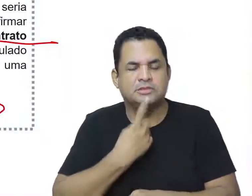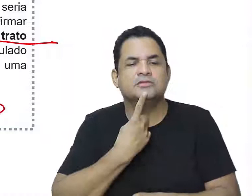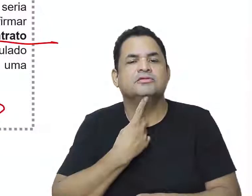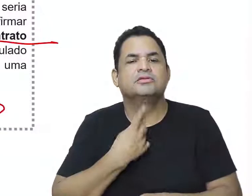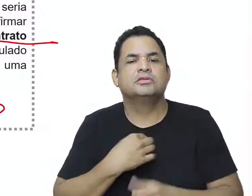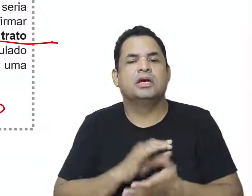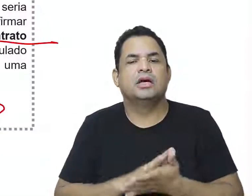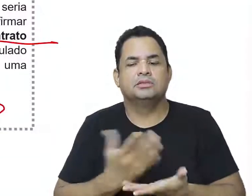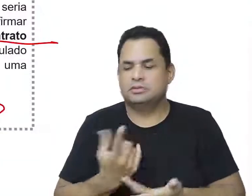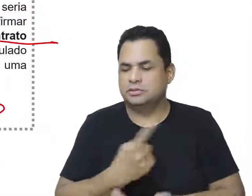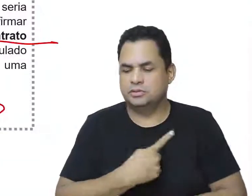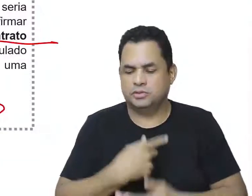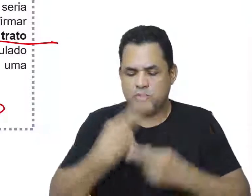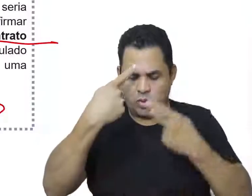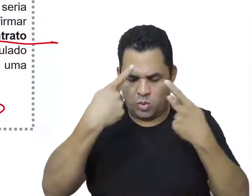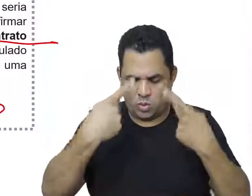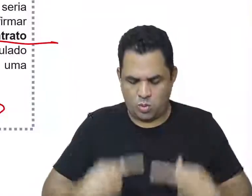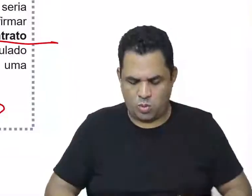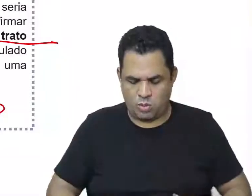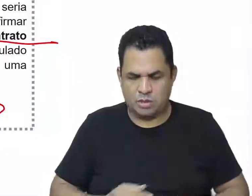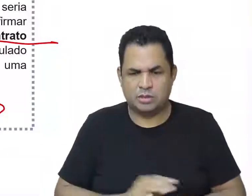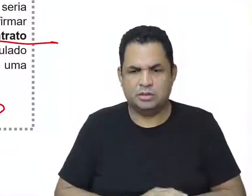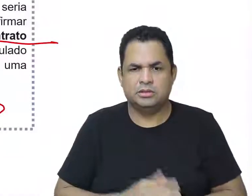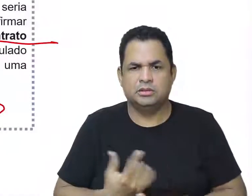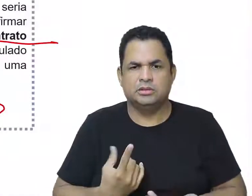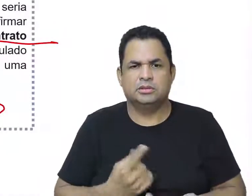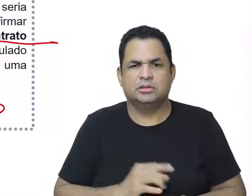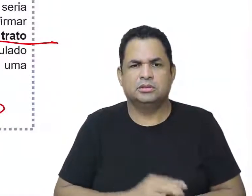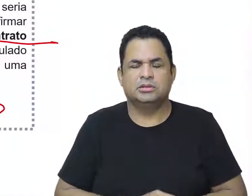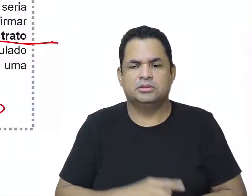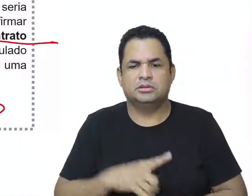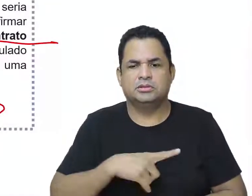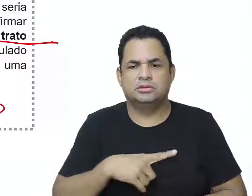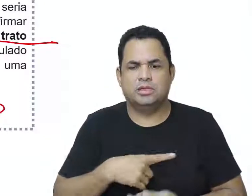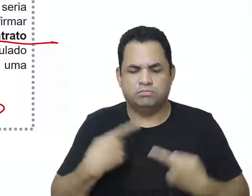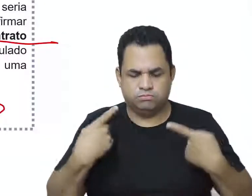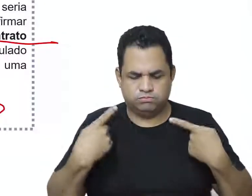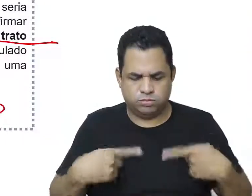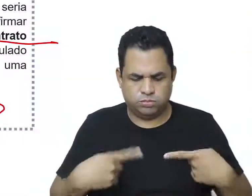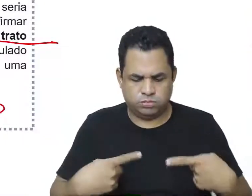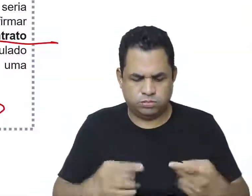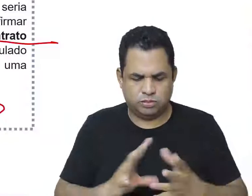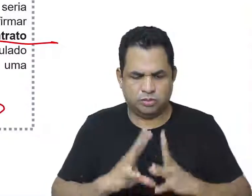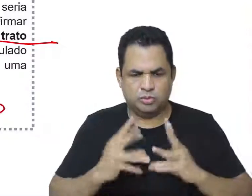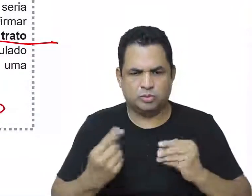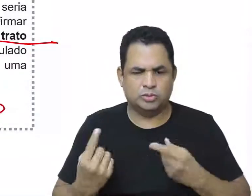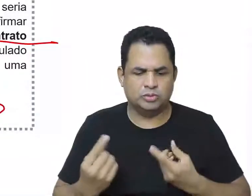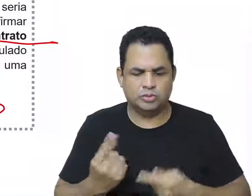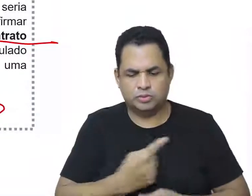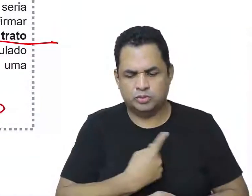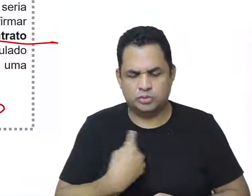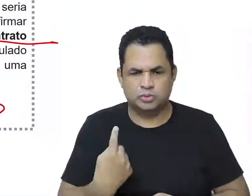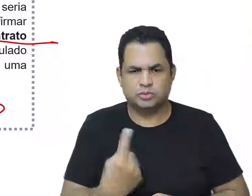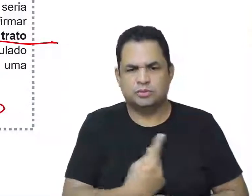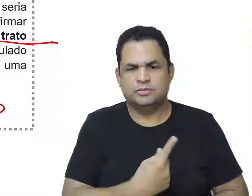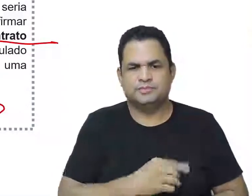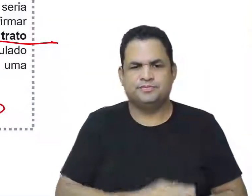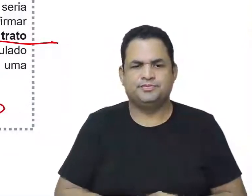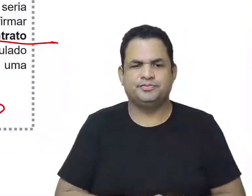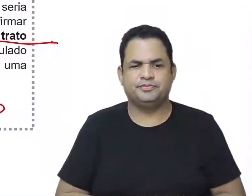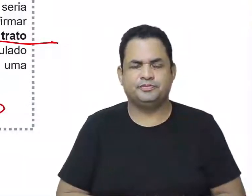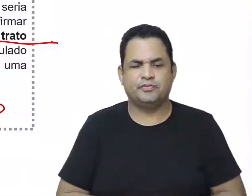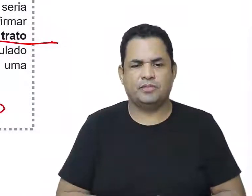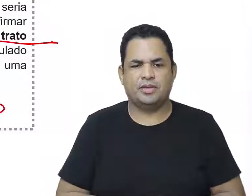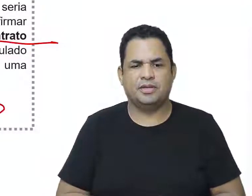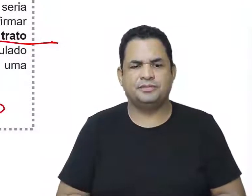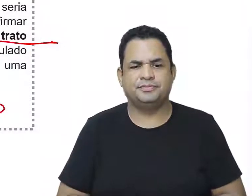humanas, porque senão ele dizia que isso iria acabar em uma guerra de todos contra todos. Se fôssemos traduzir nos dias